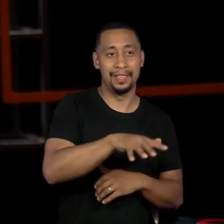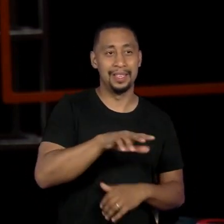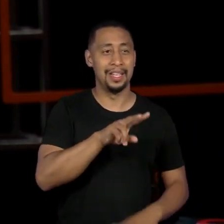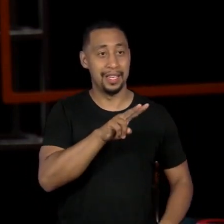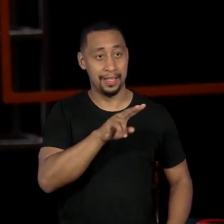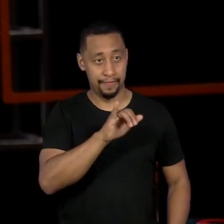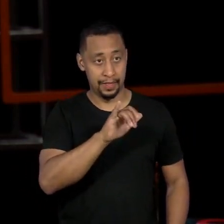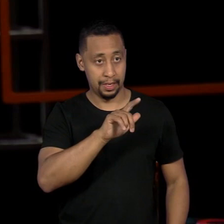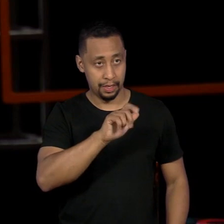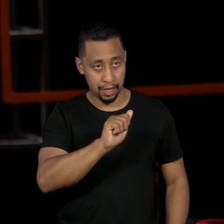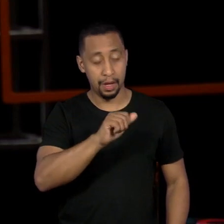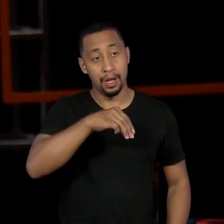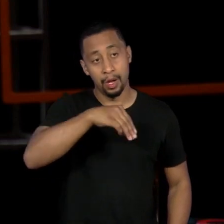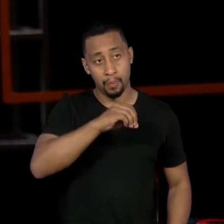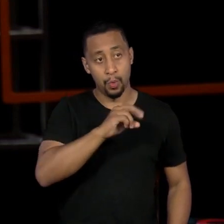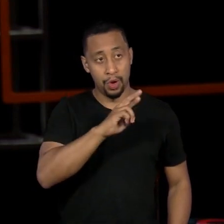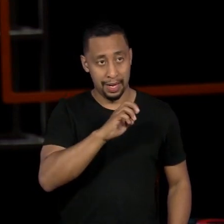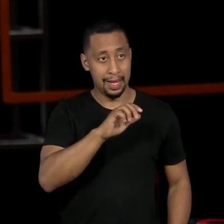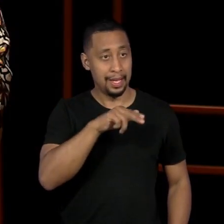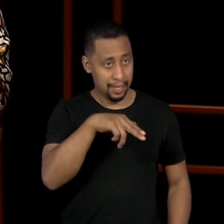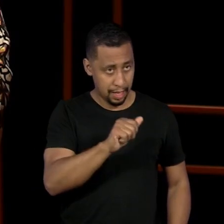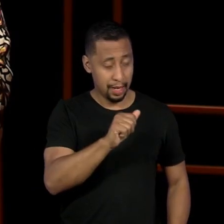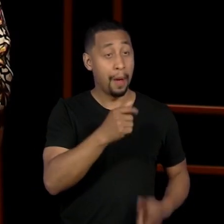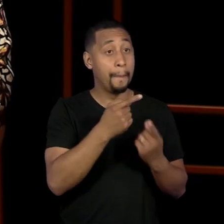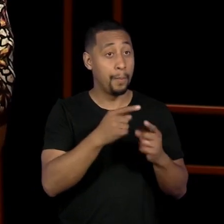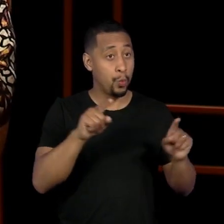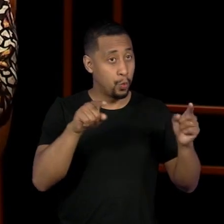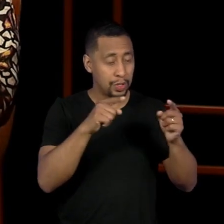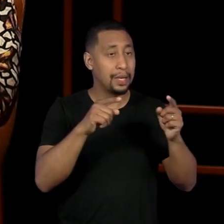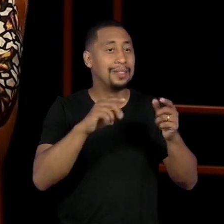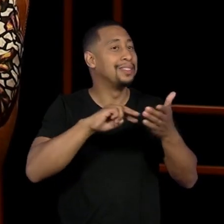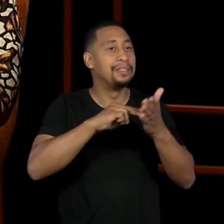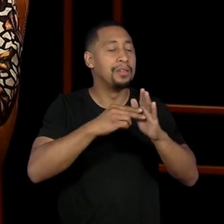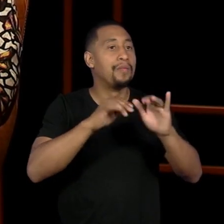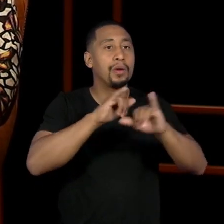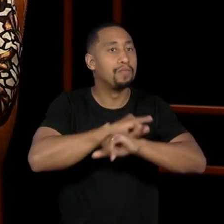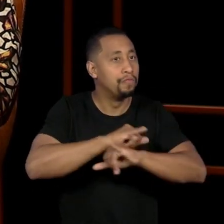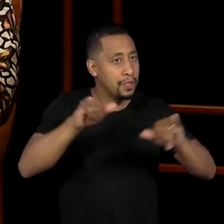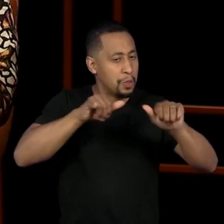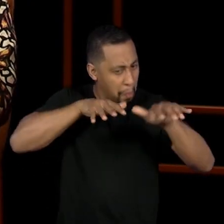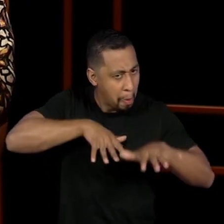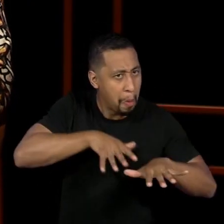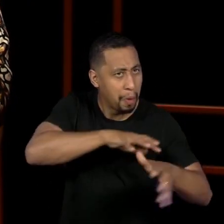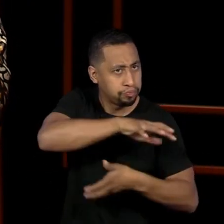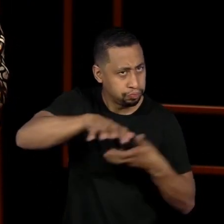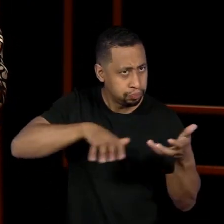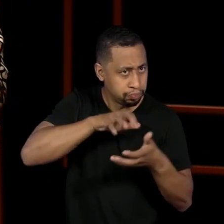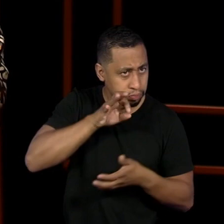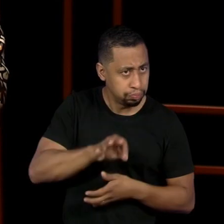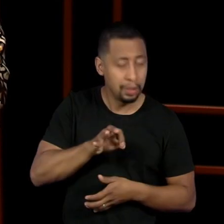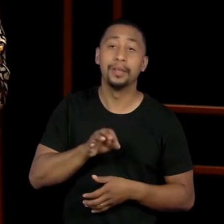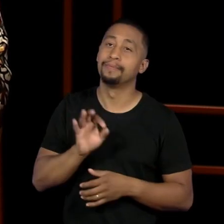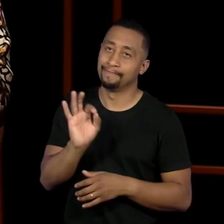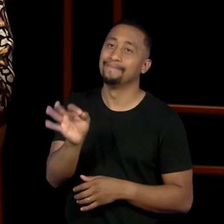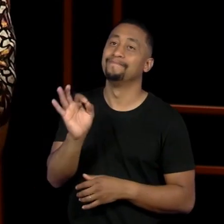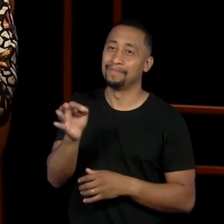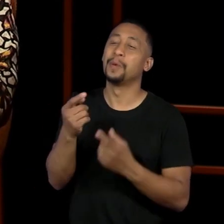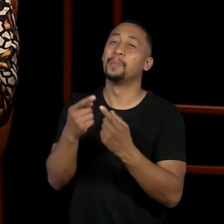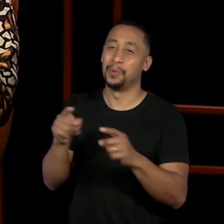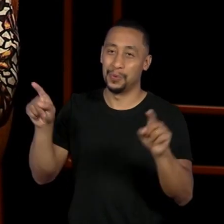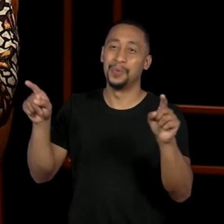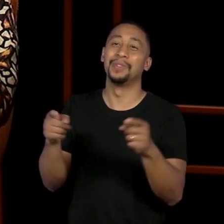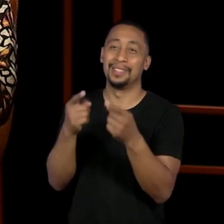sinal para se disparar a Revolução? Foi um dos sinais. Foi a Grândola Vila Morena e foi